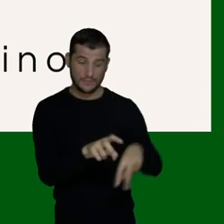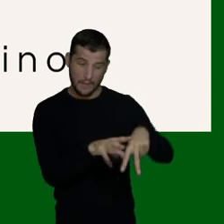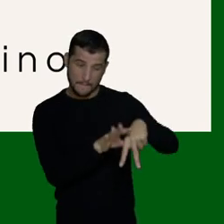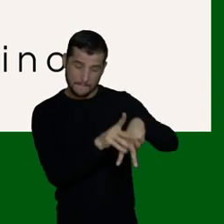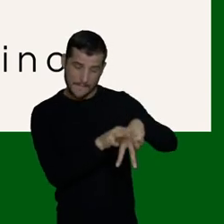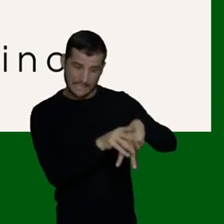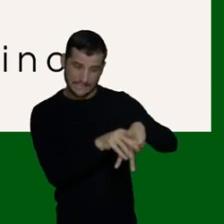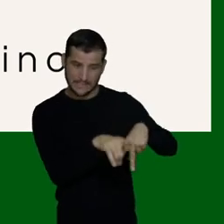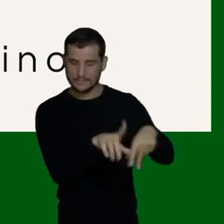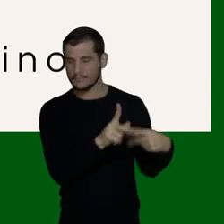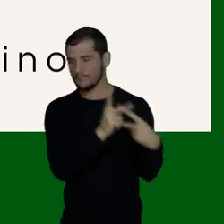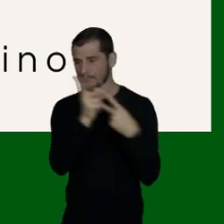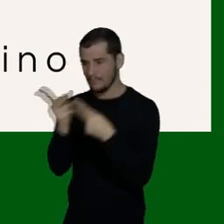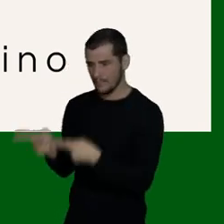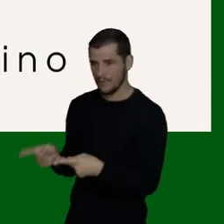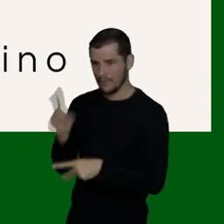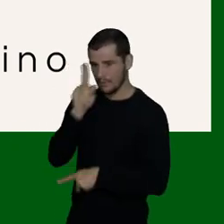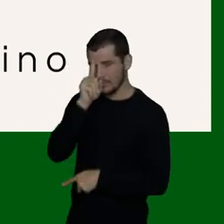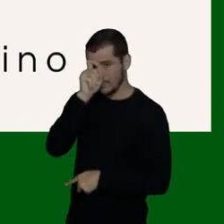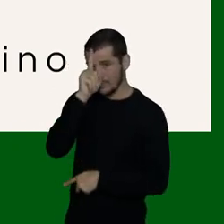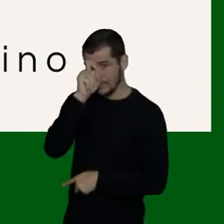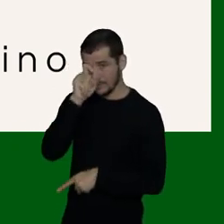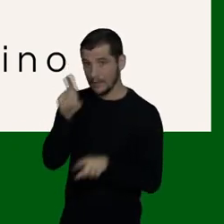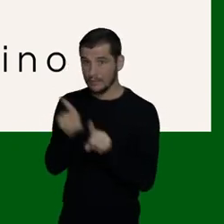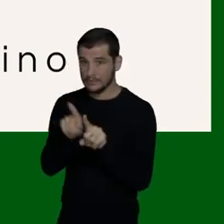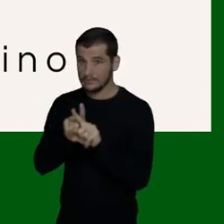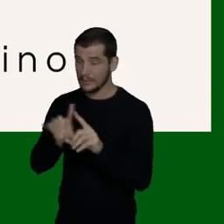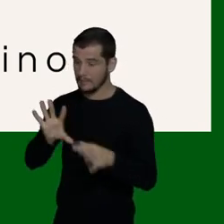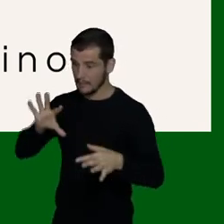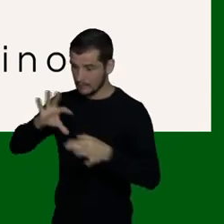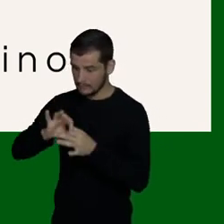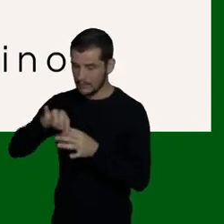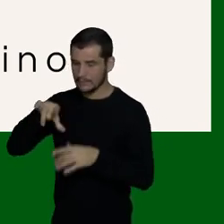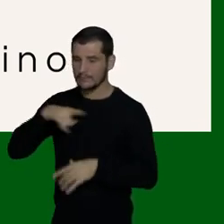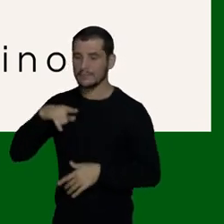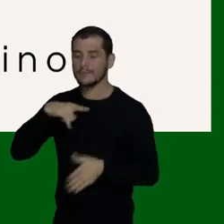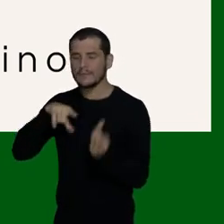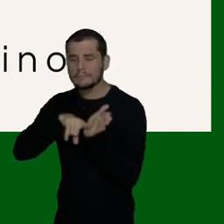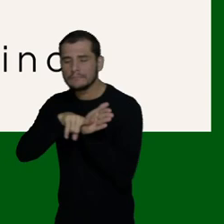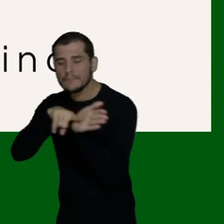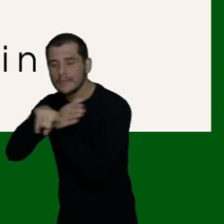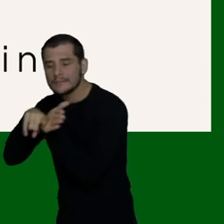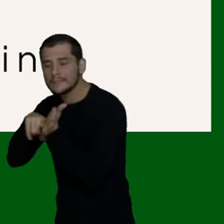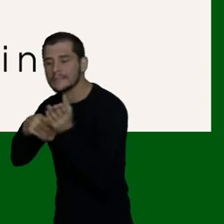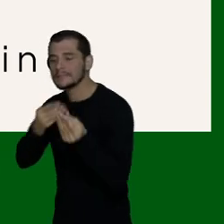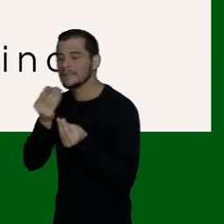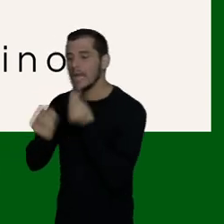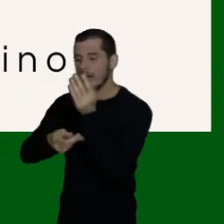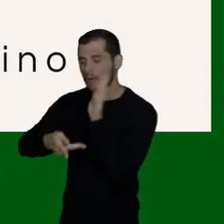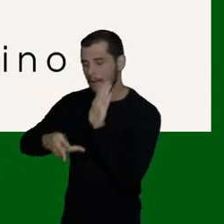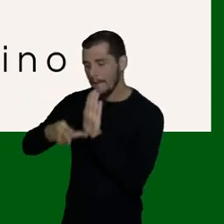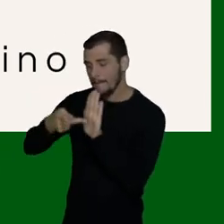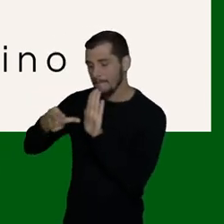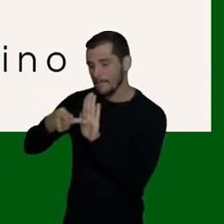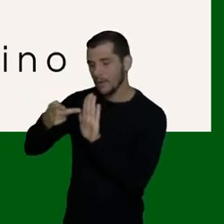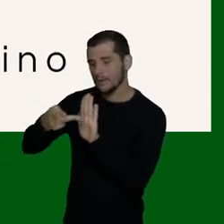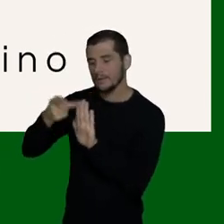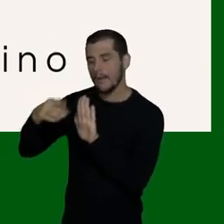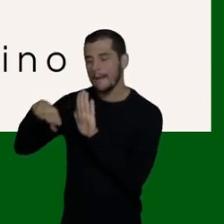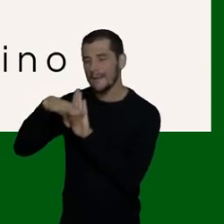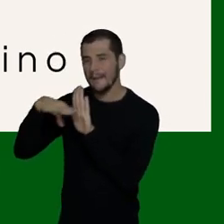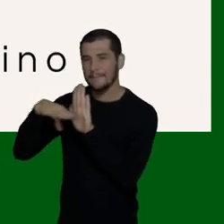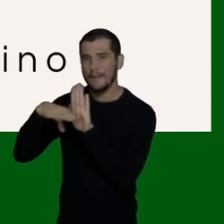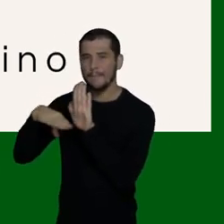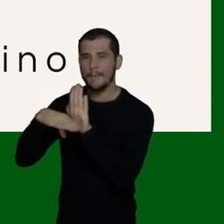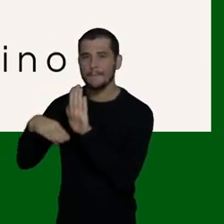diretamente com a questão da pesquisa também gerenciando todos os protocolos de triagens